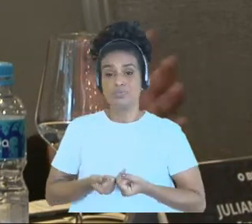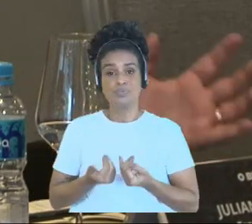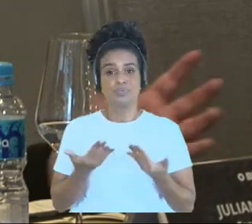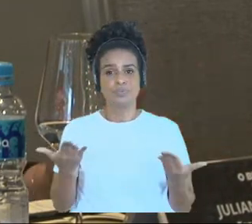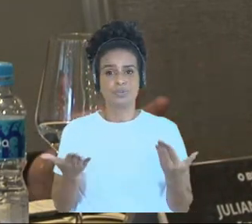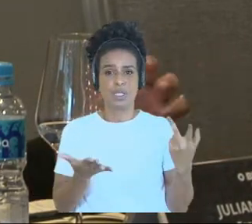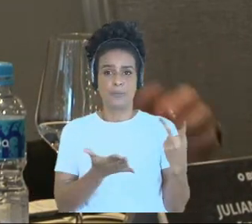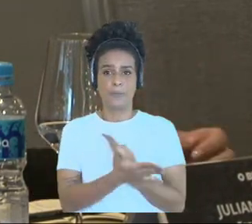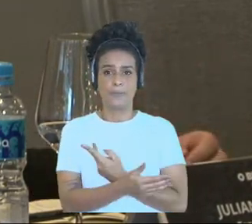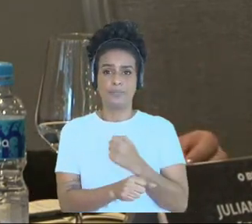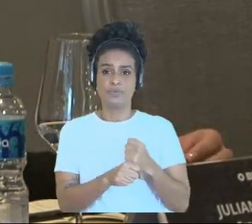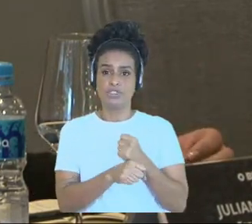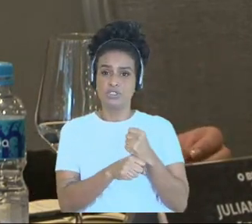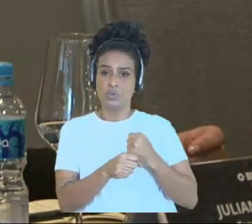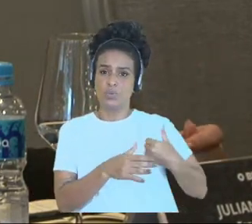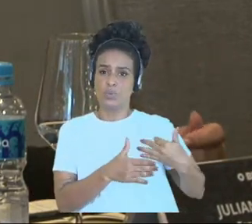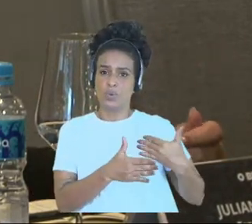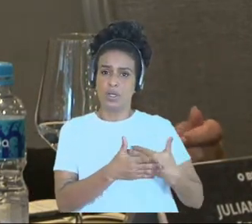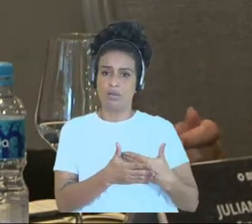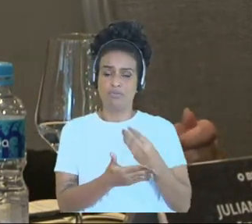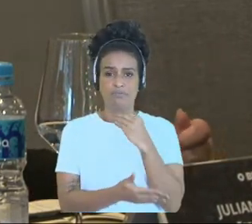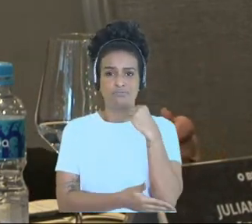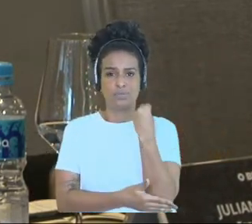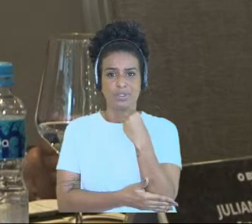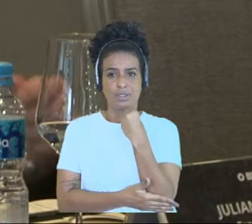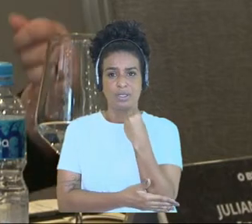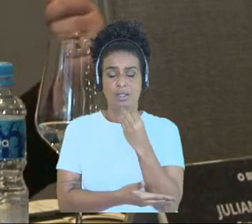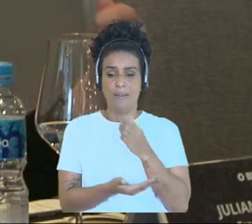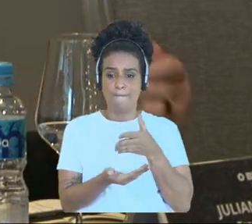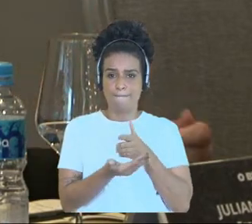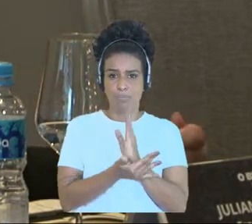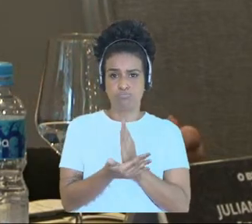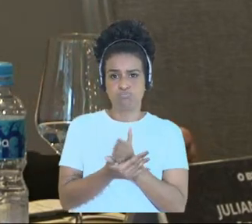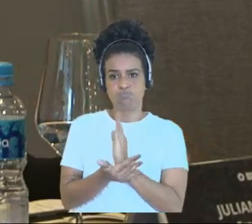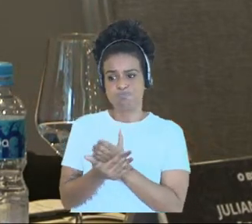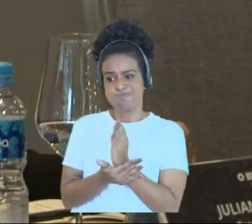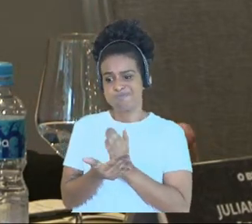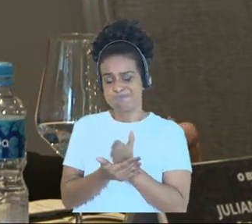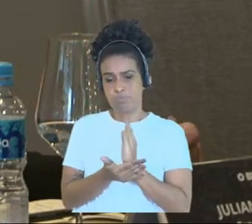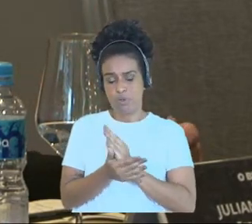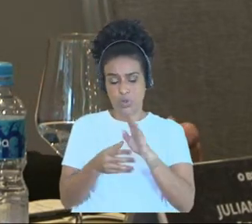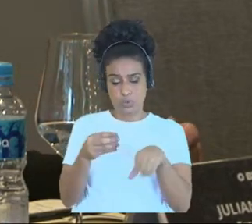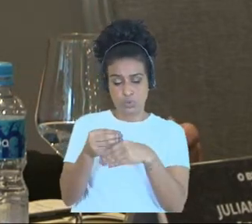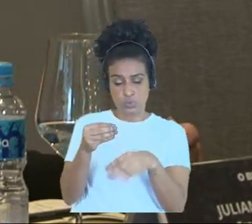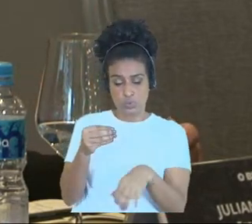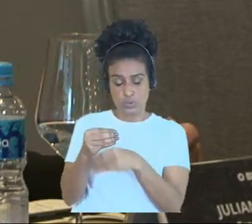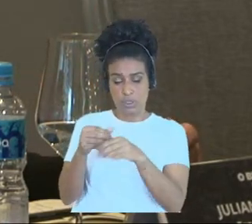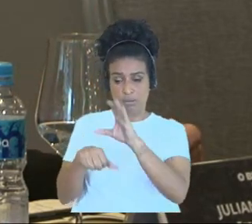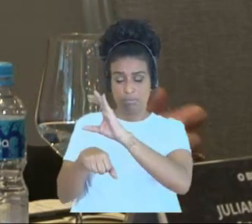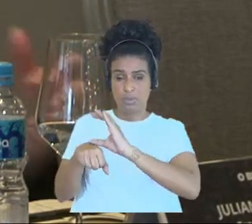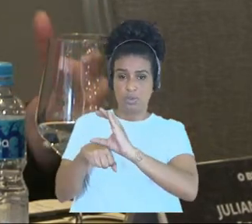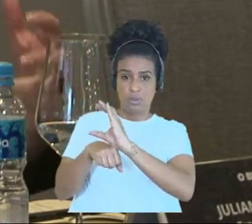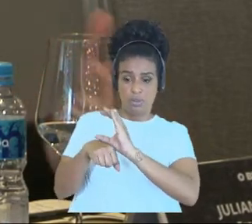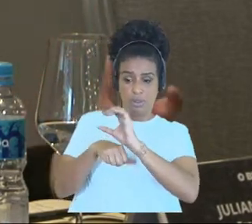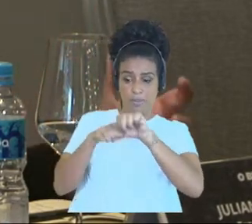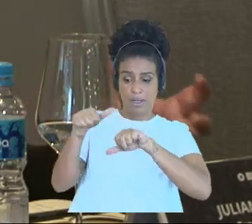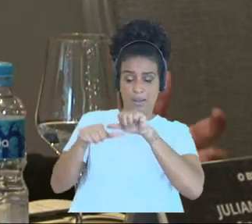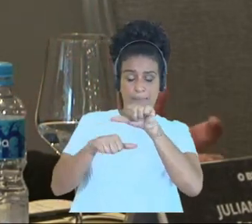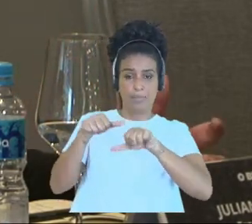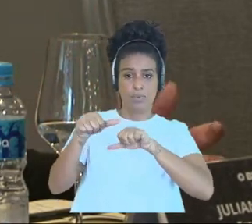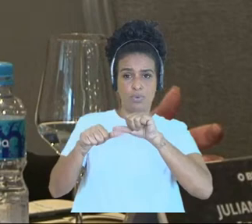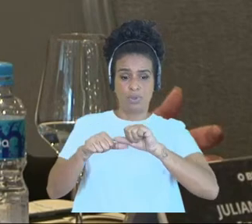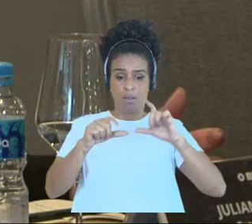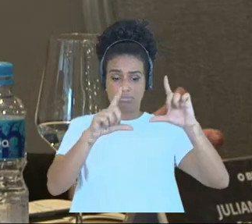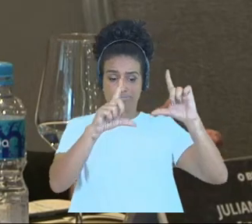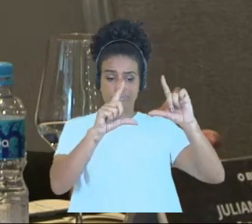então, principalmente nos últimos anos, foi um enfraquecimento. A gente foi aprovando cada vez mais emendas constitucionais para alterar o teto e esvaziando